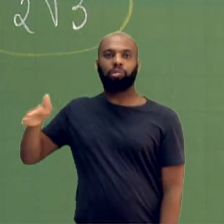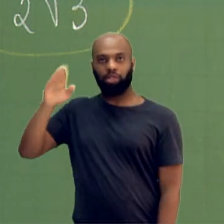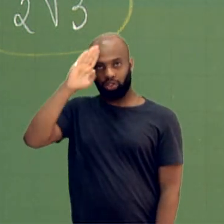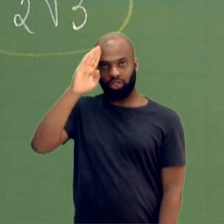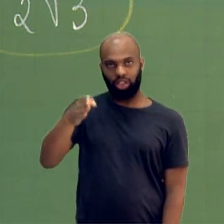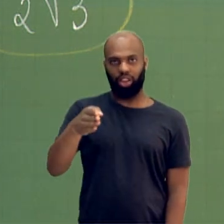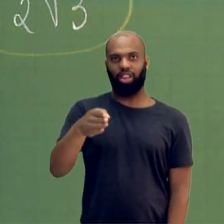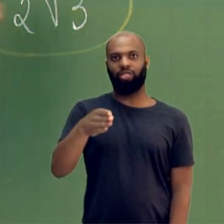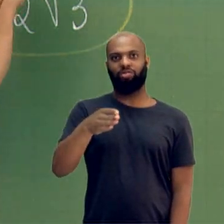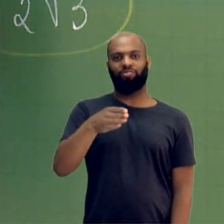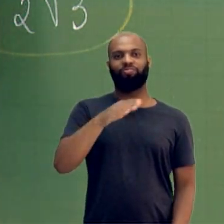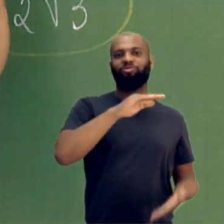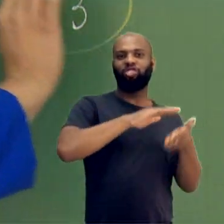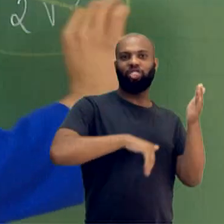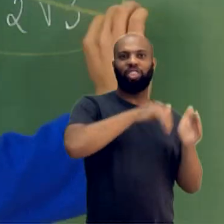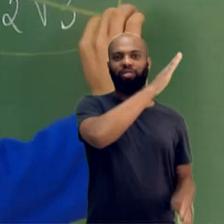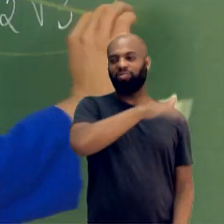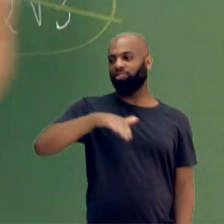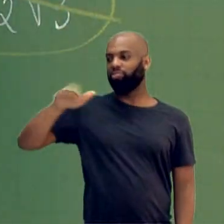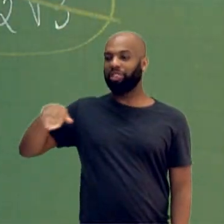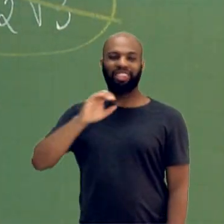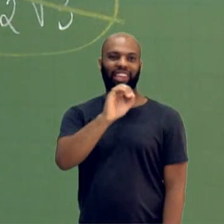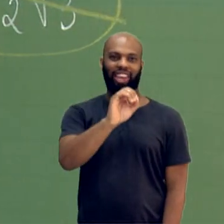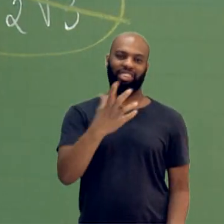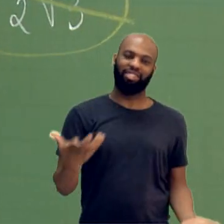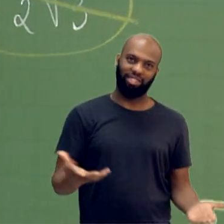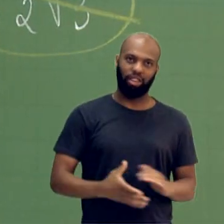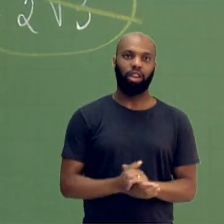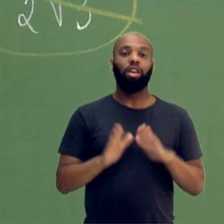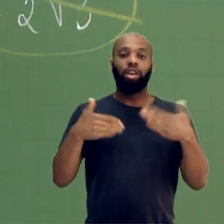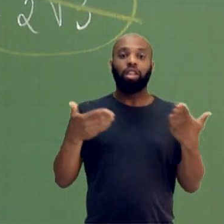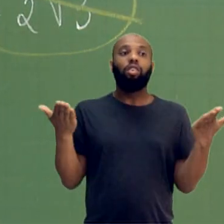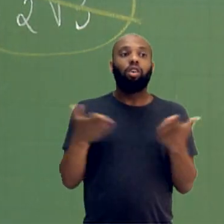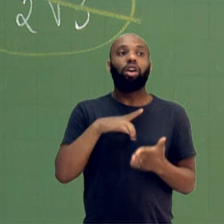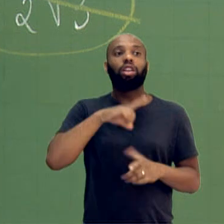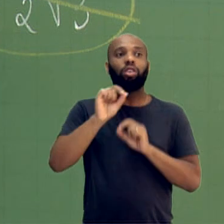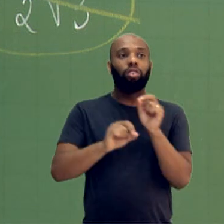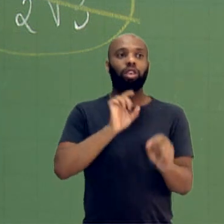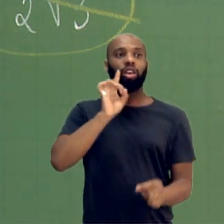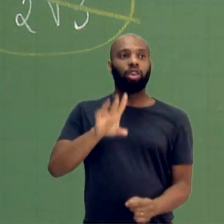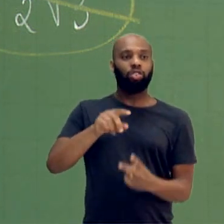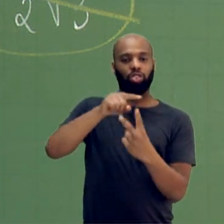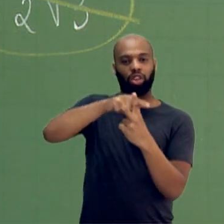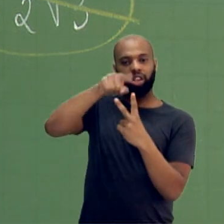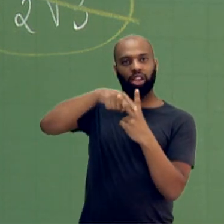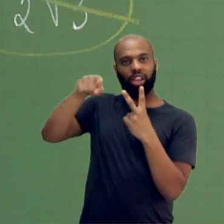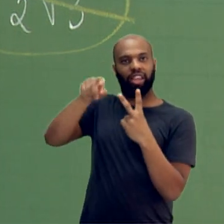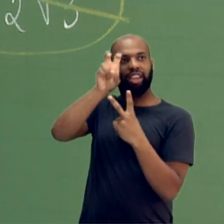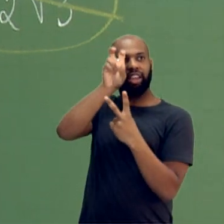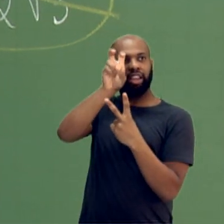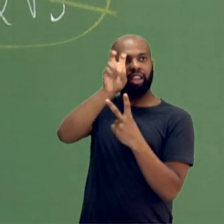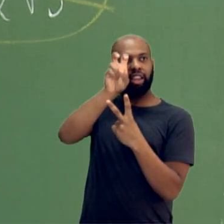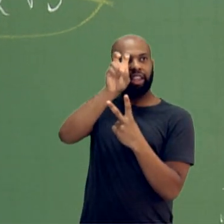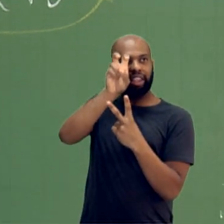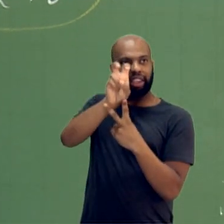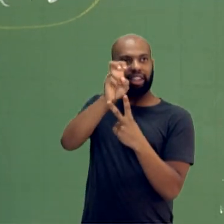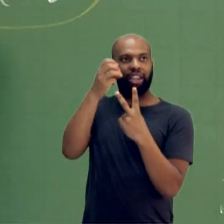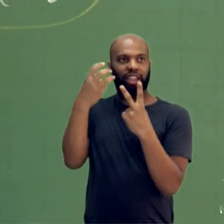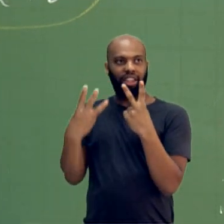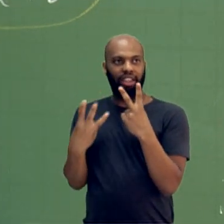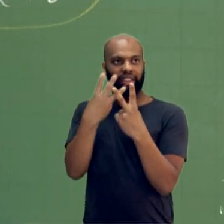direto, anulando esse quesito. E assim sobra para nós o nosso resultado final.